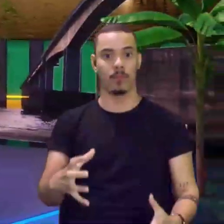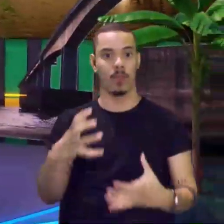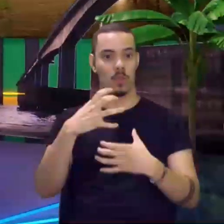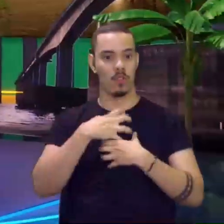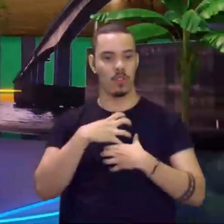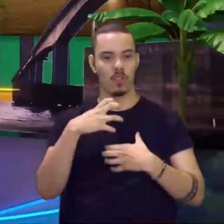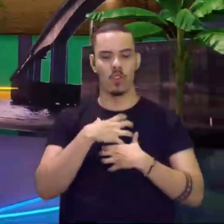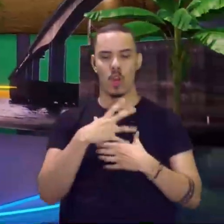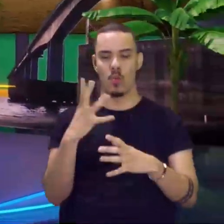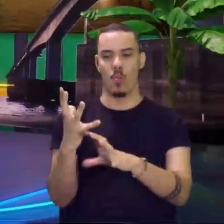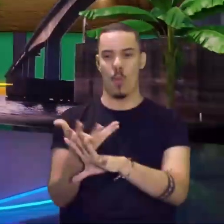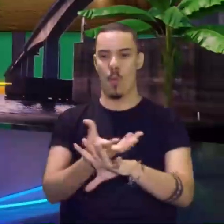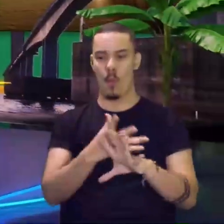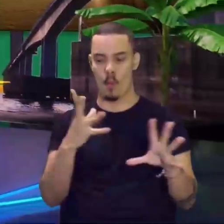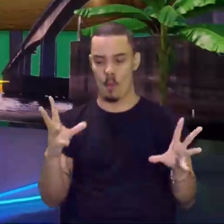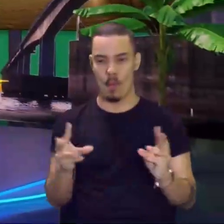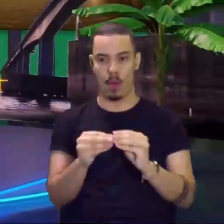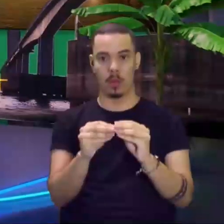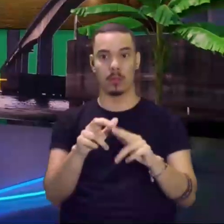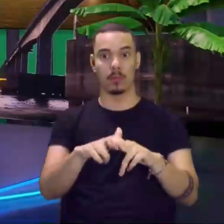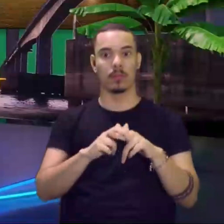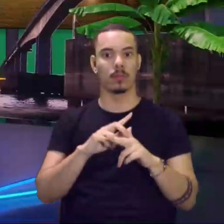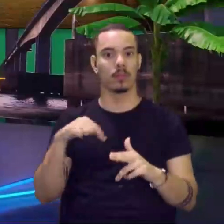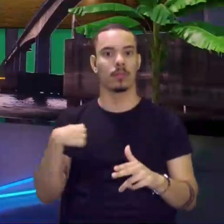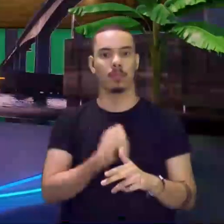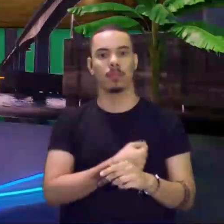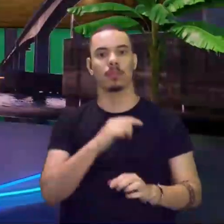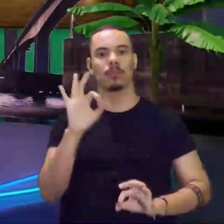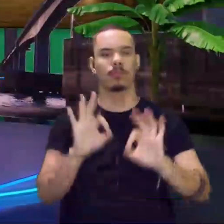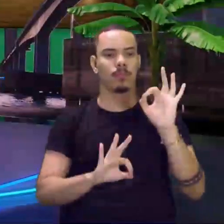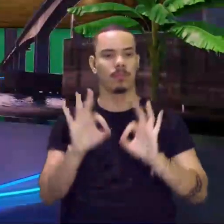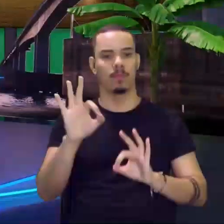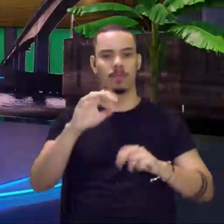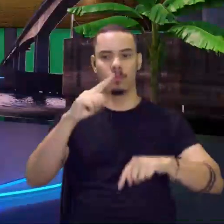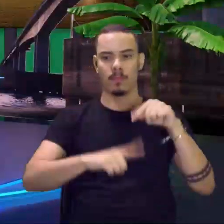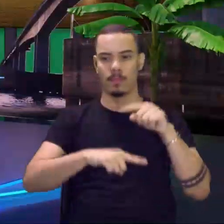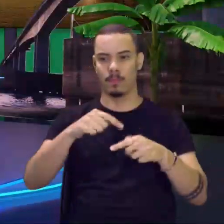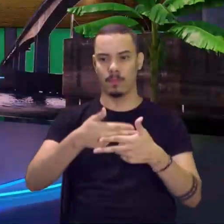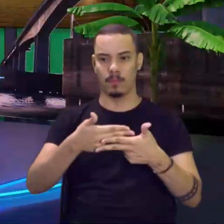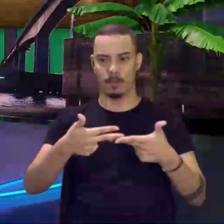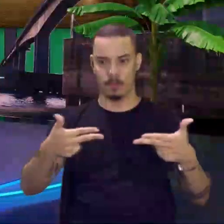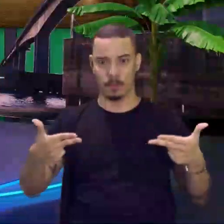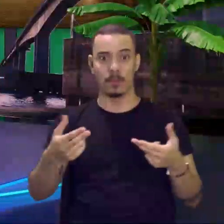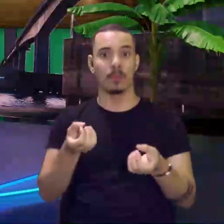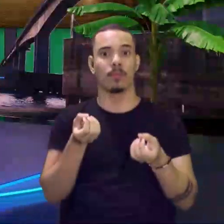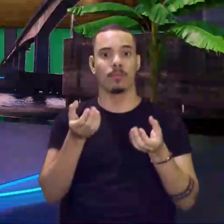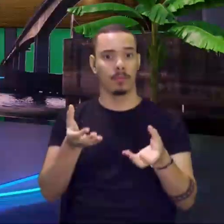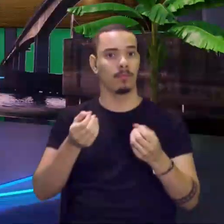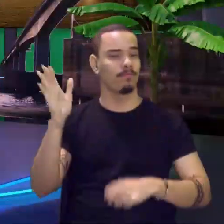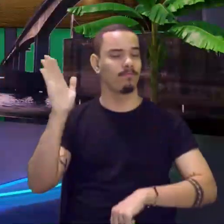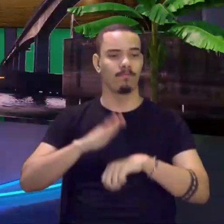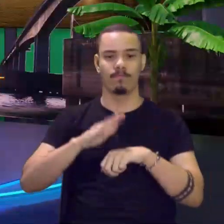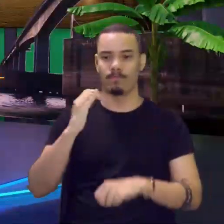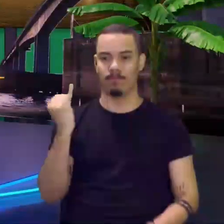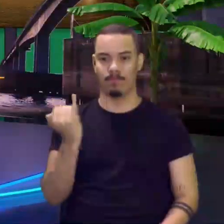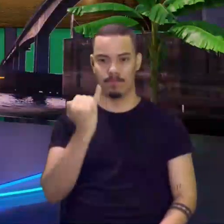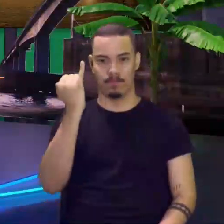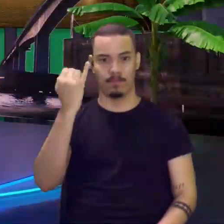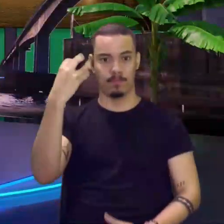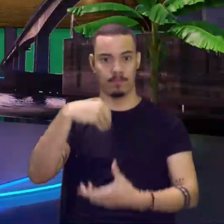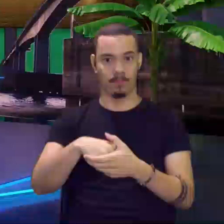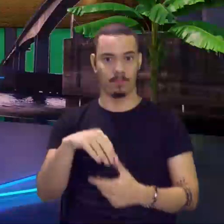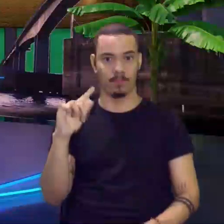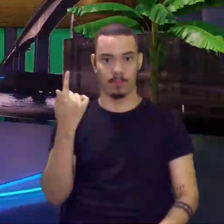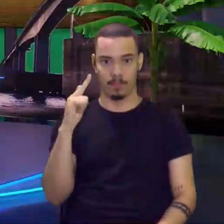mais enxuta. E então a gente pegou e elaborou o material com as informações mais importantes de